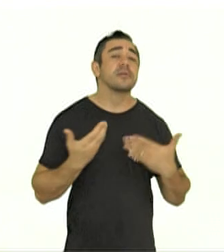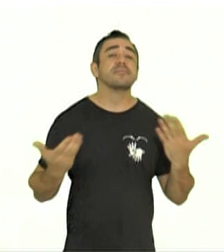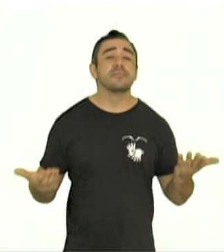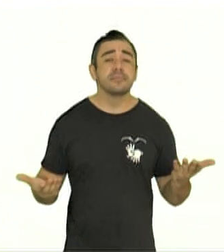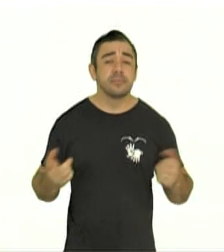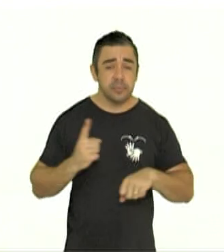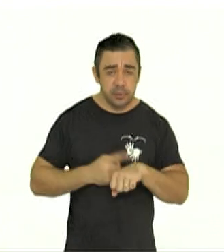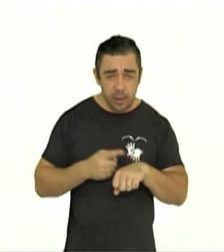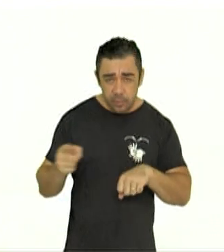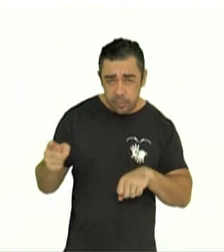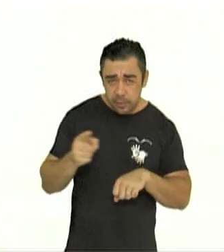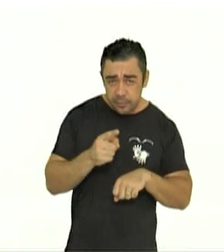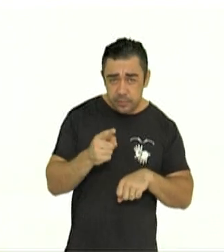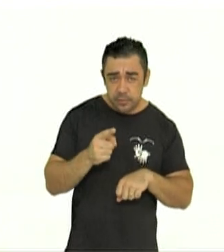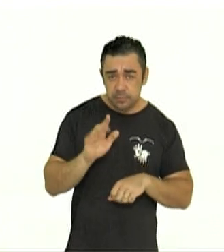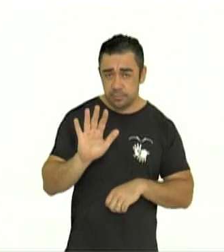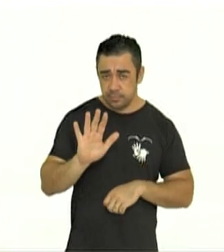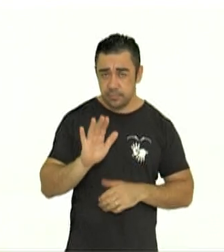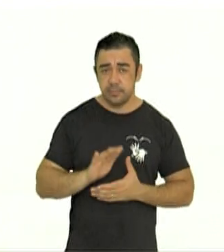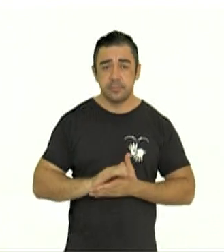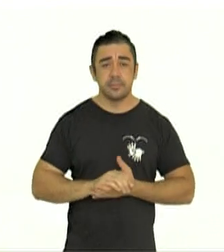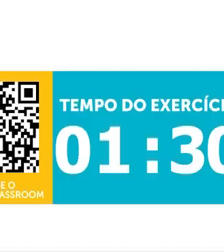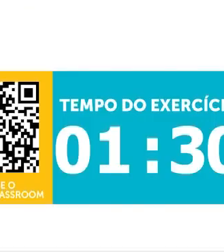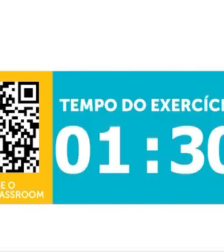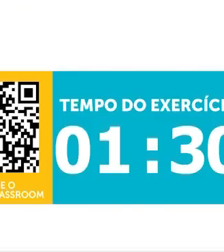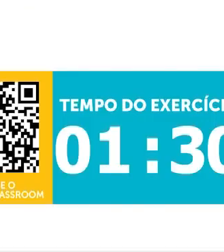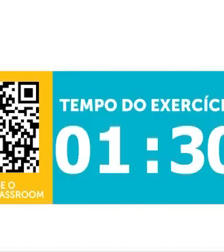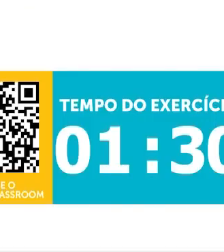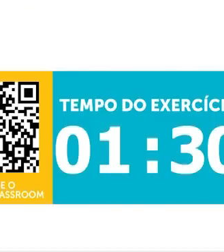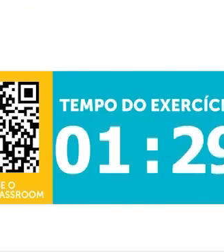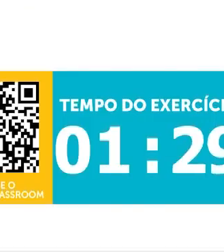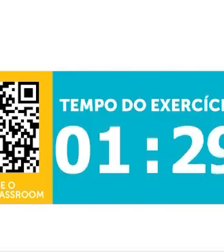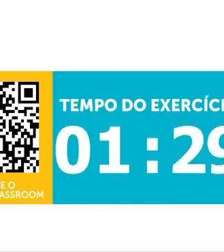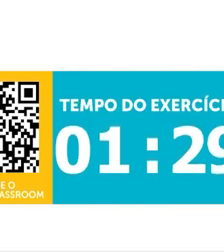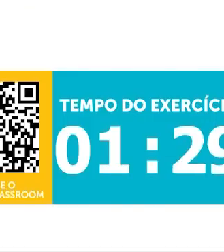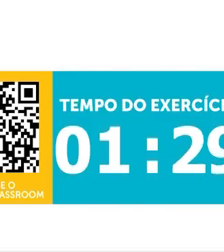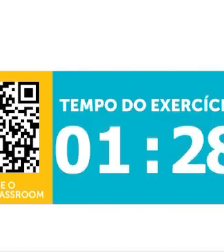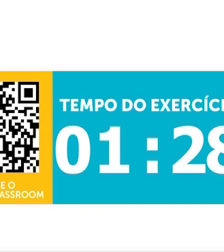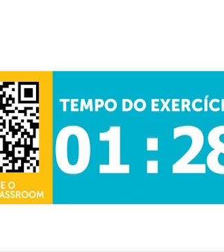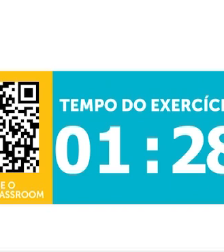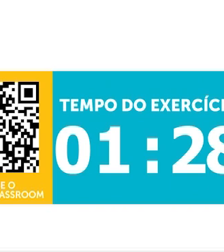mim, dou um tempinho para você e a gente já volta.